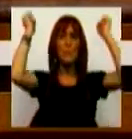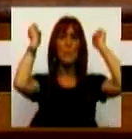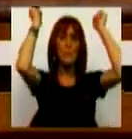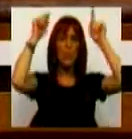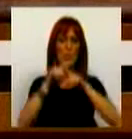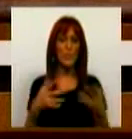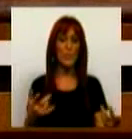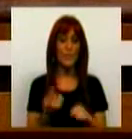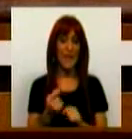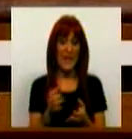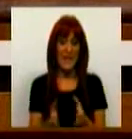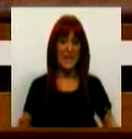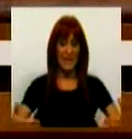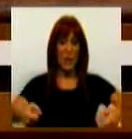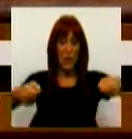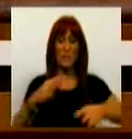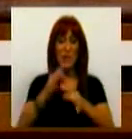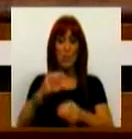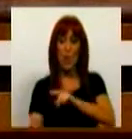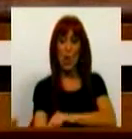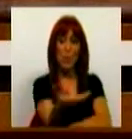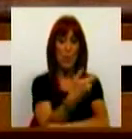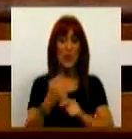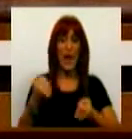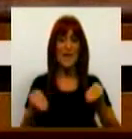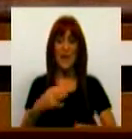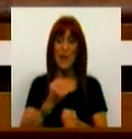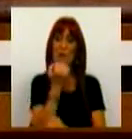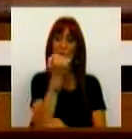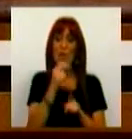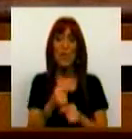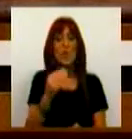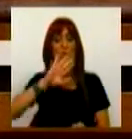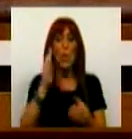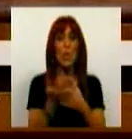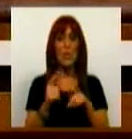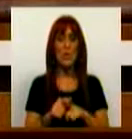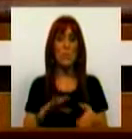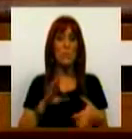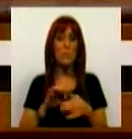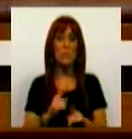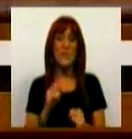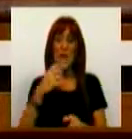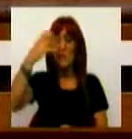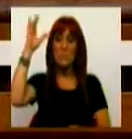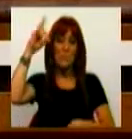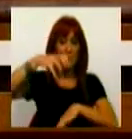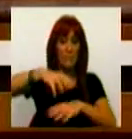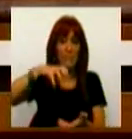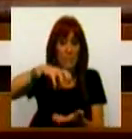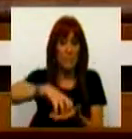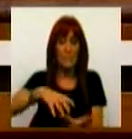queijo, os cestos para as vindimas, as cestas da fruta e da merenda, os açafatos dos requeijões. E